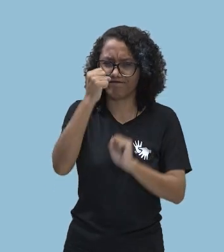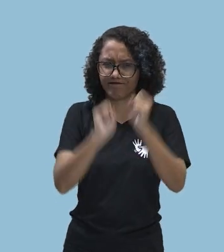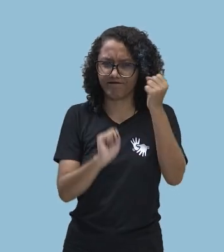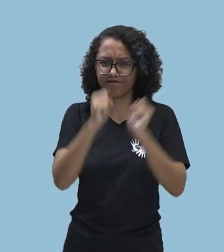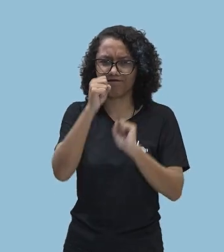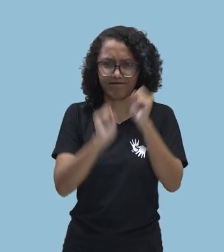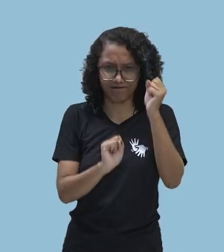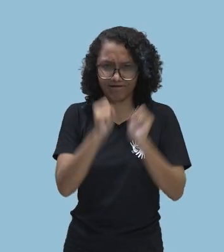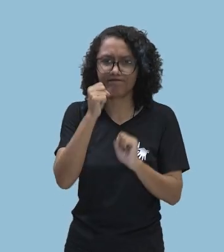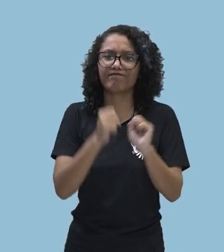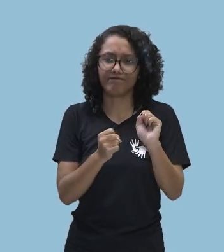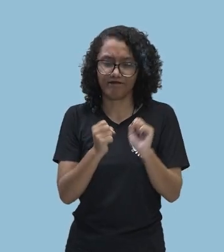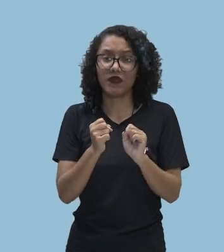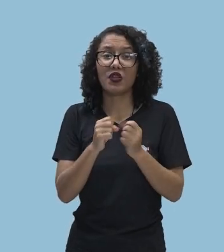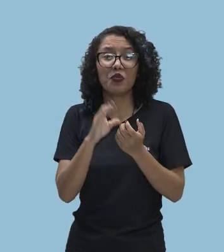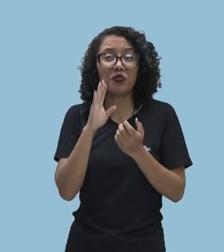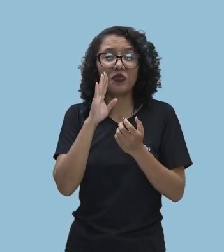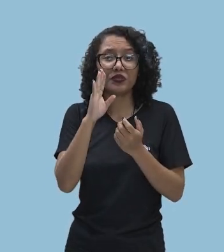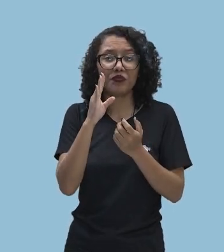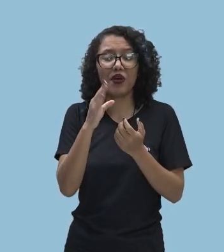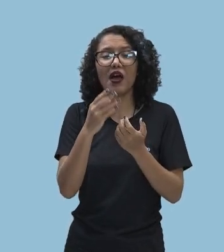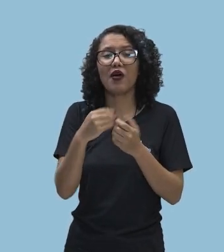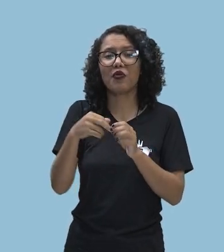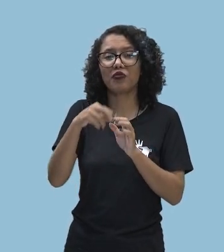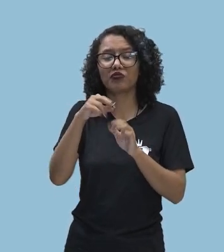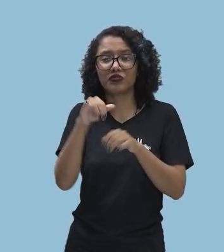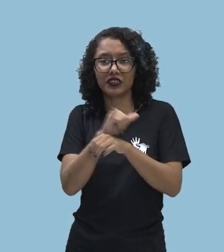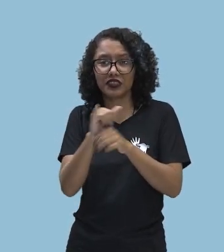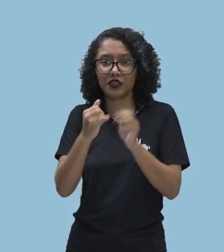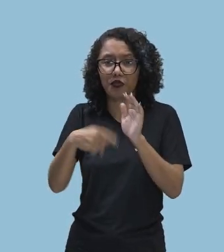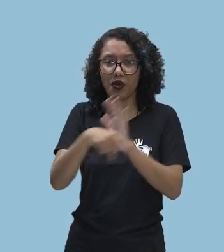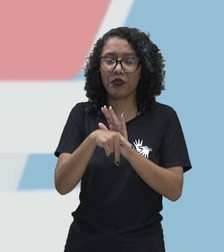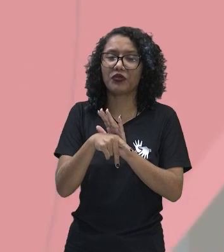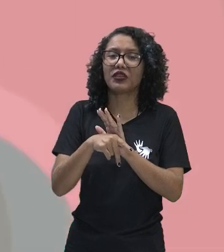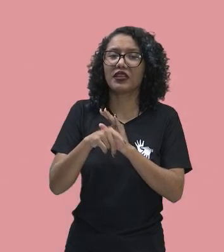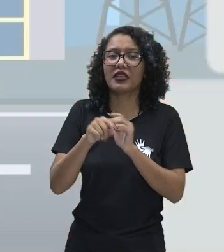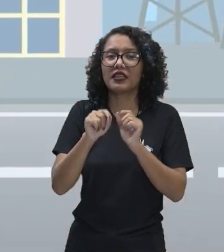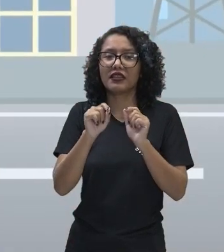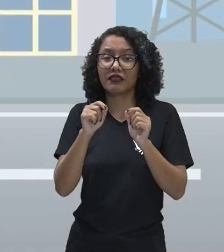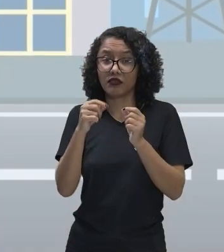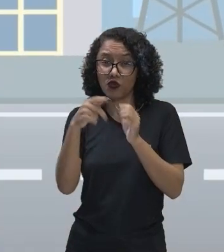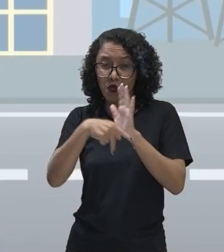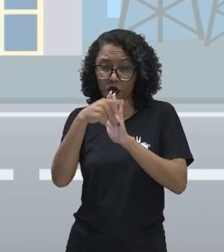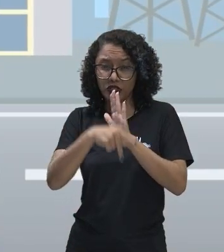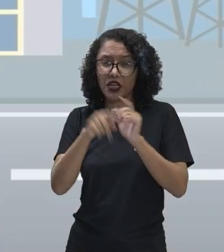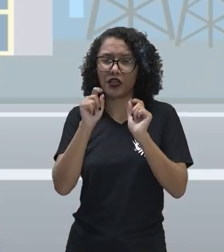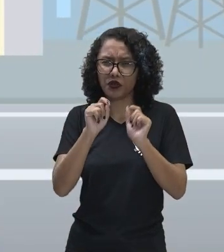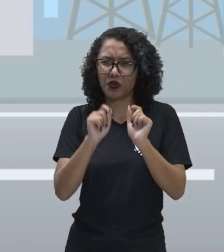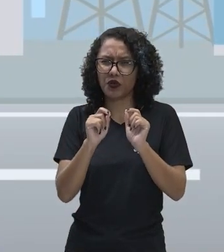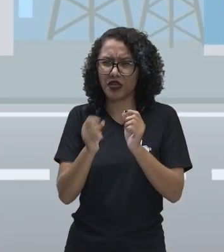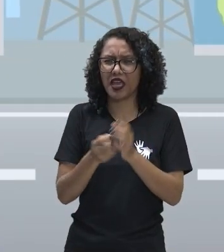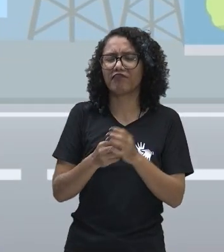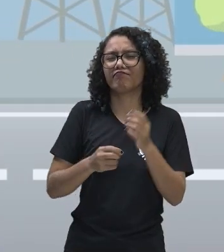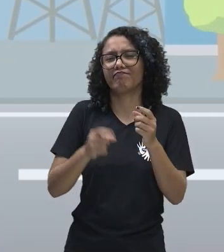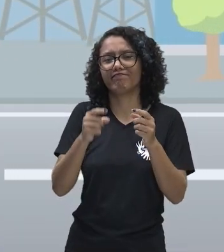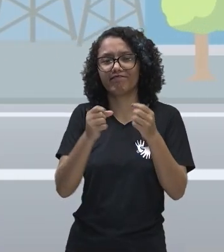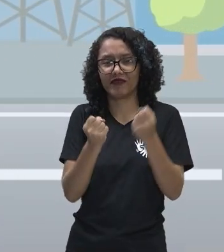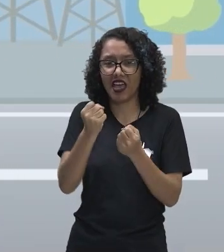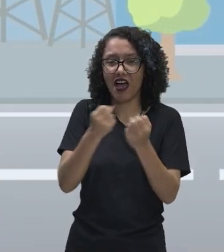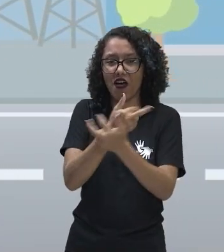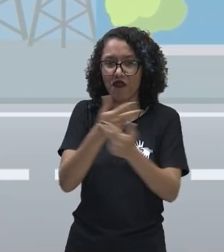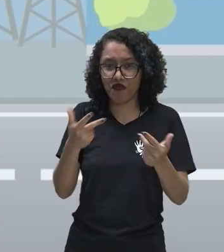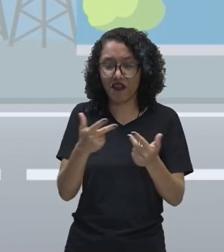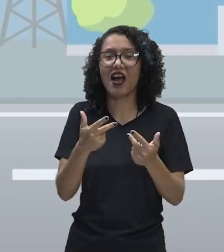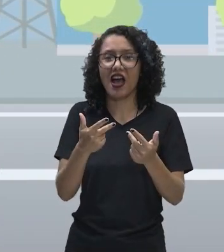pilares desse plano, a criação de uma pujante indústria automobilística. O governo ofereceu incentivos para atrair